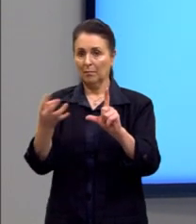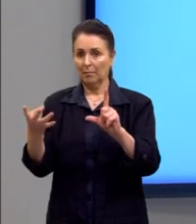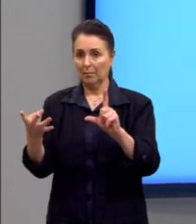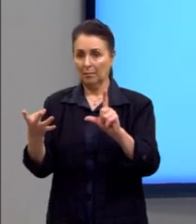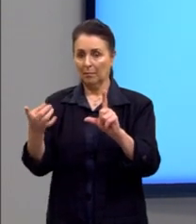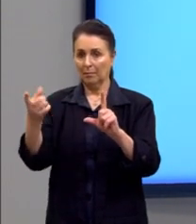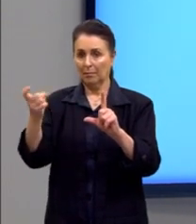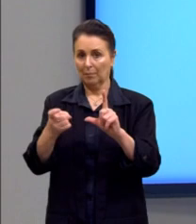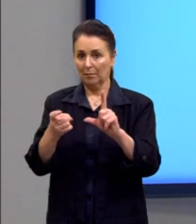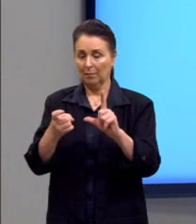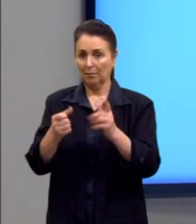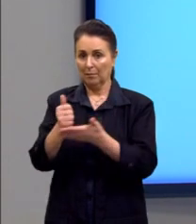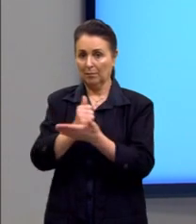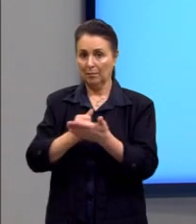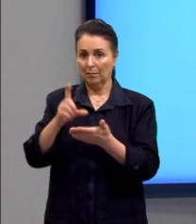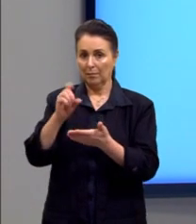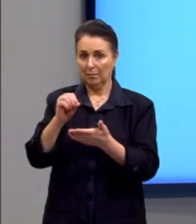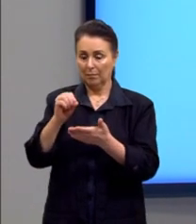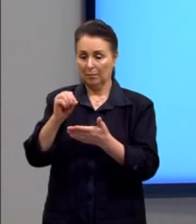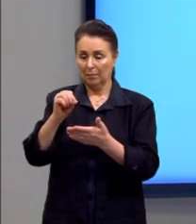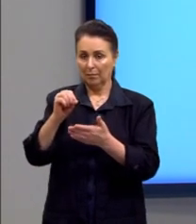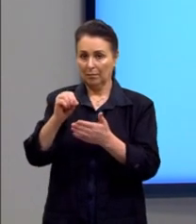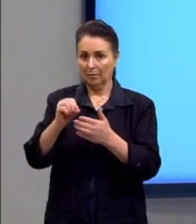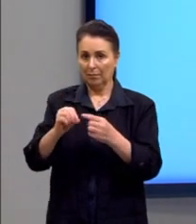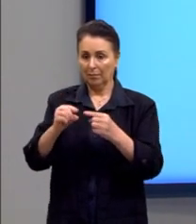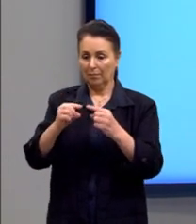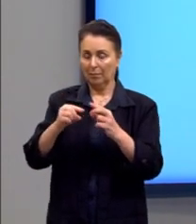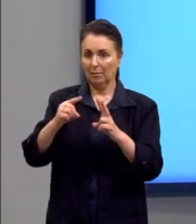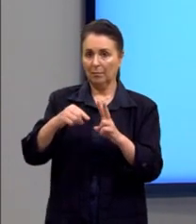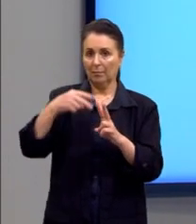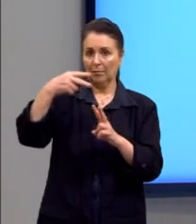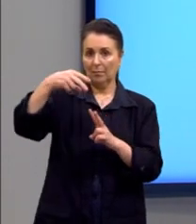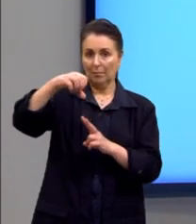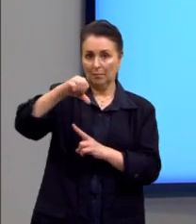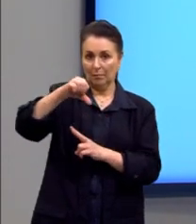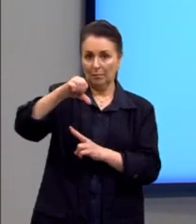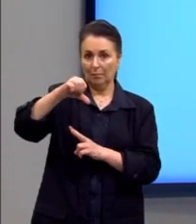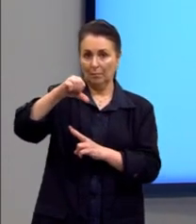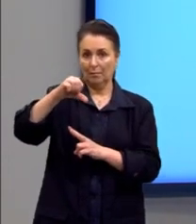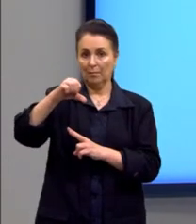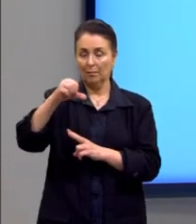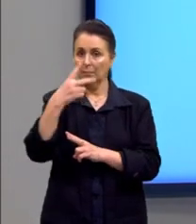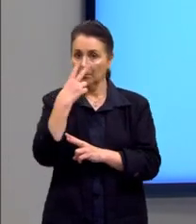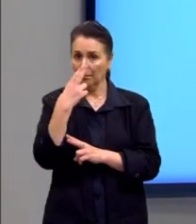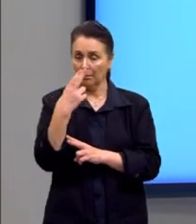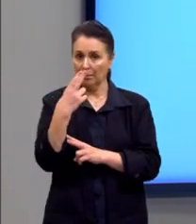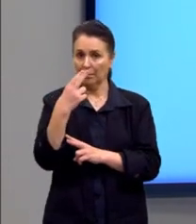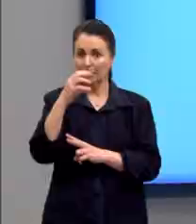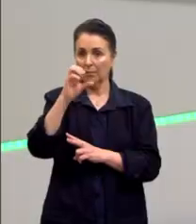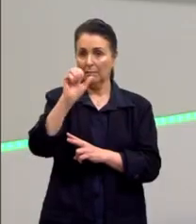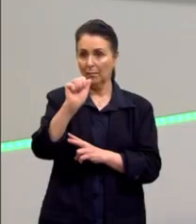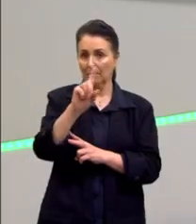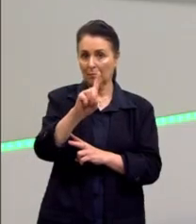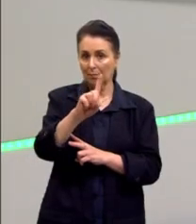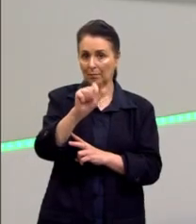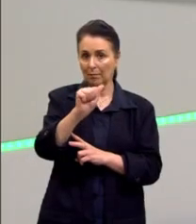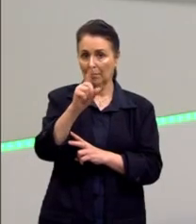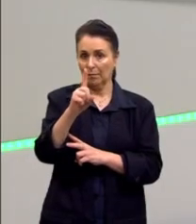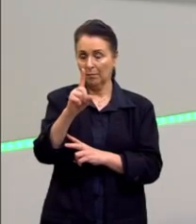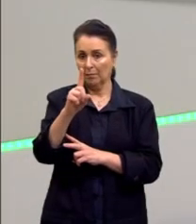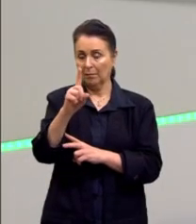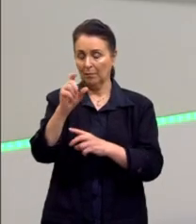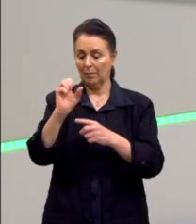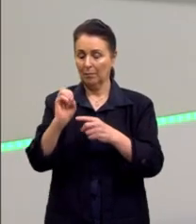nós teremos 10 elevado a 9 = 1 sobre a zero então resolvendo né o